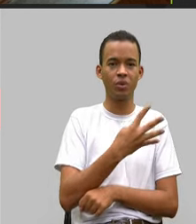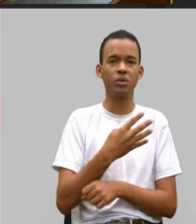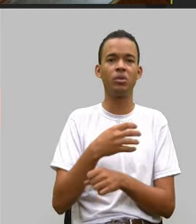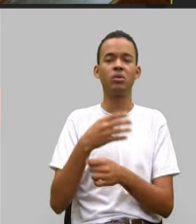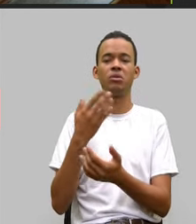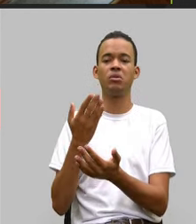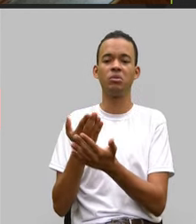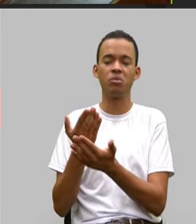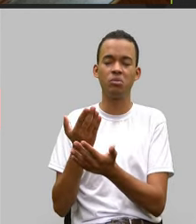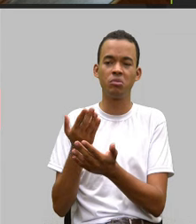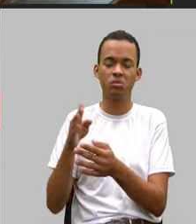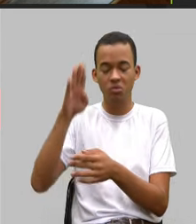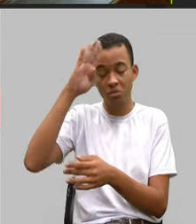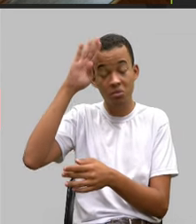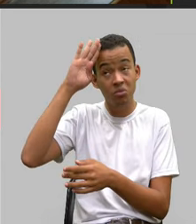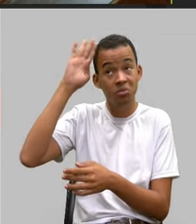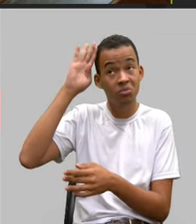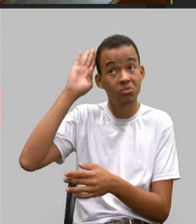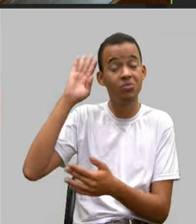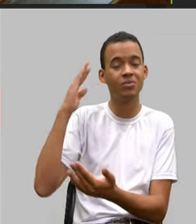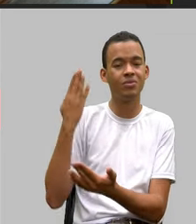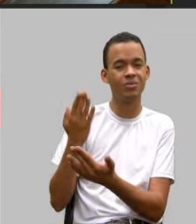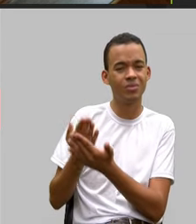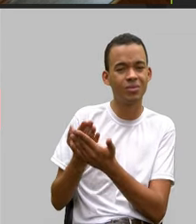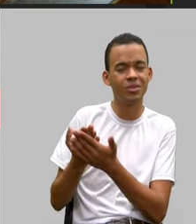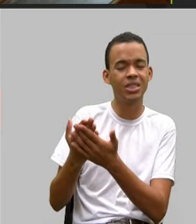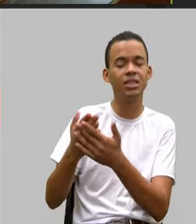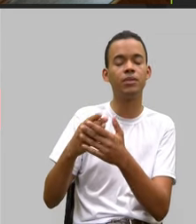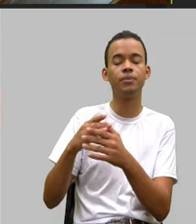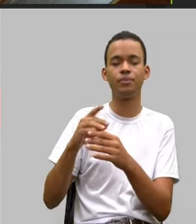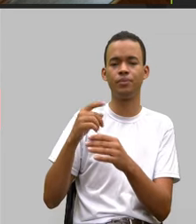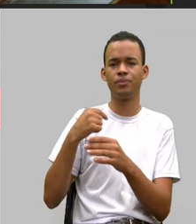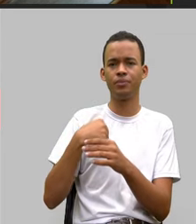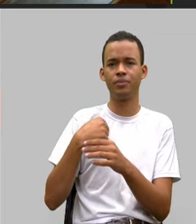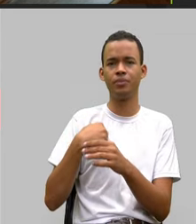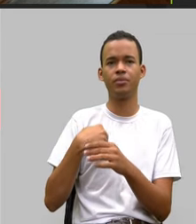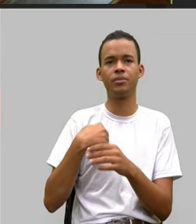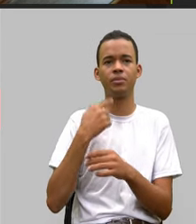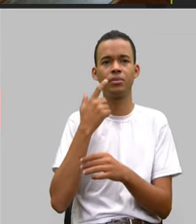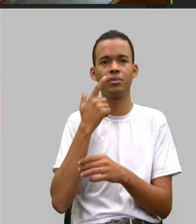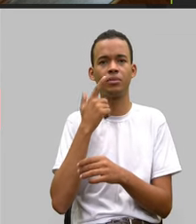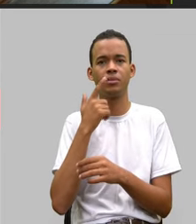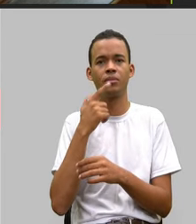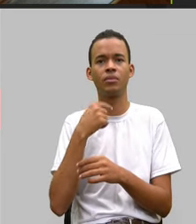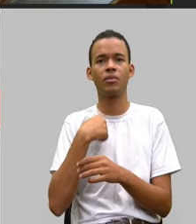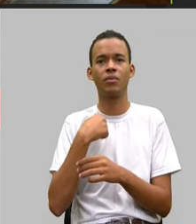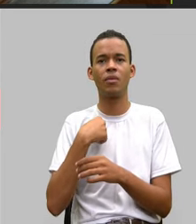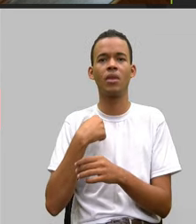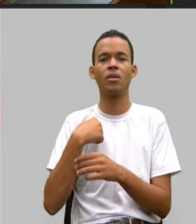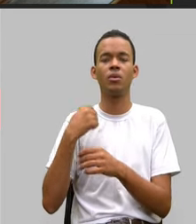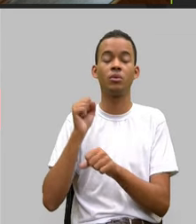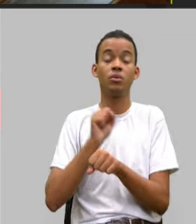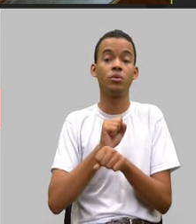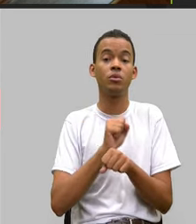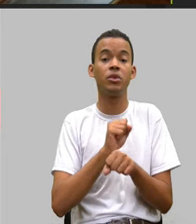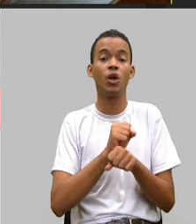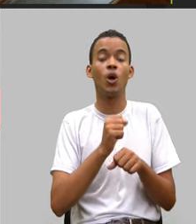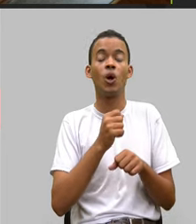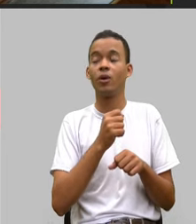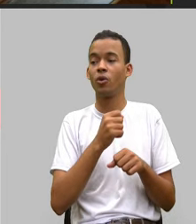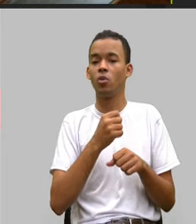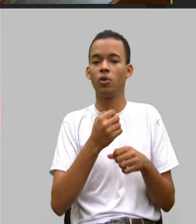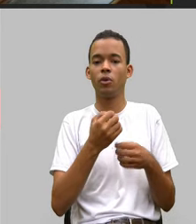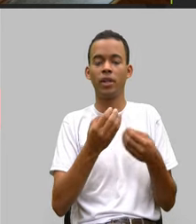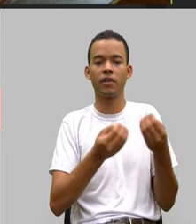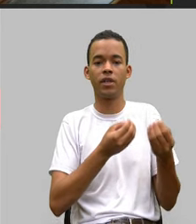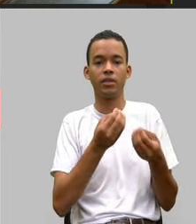Nacional em 2014 não então eu fiz um tráfico de drogas e tenho maior orgulho de ensinar como se trafica